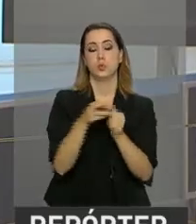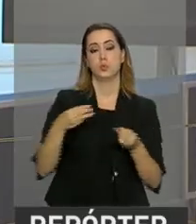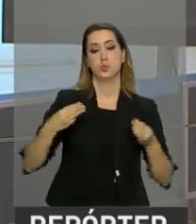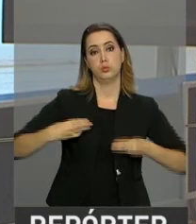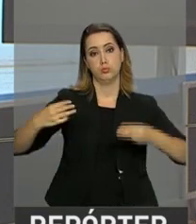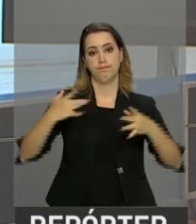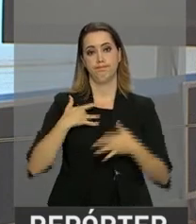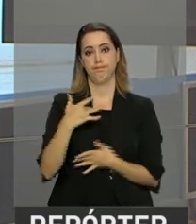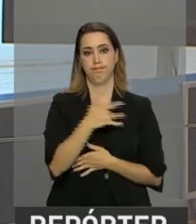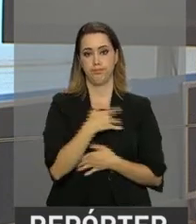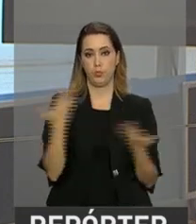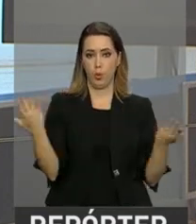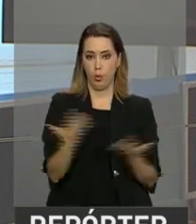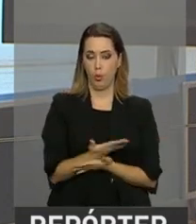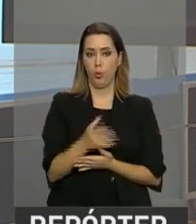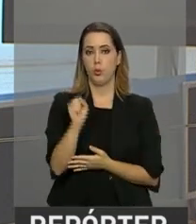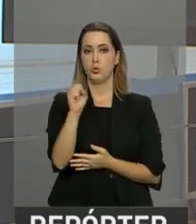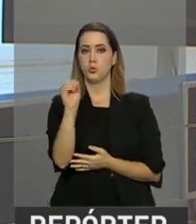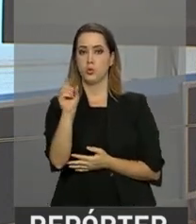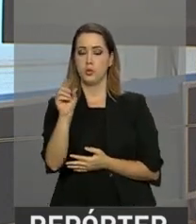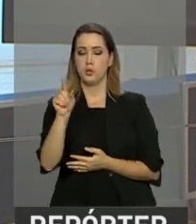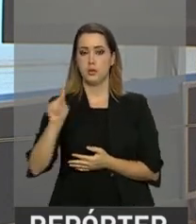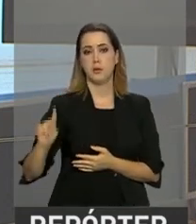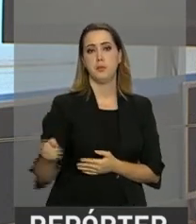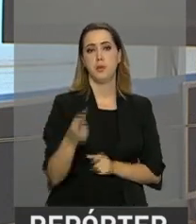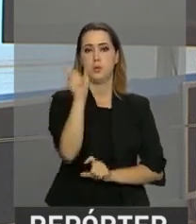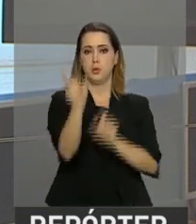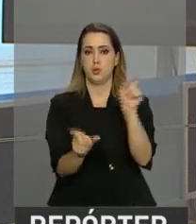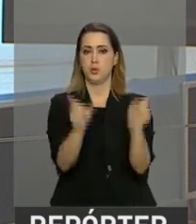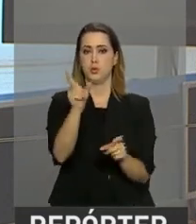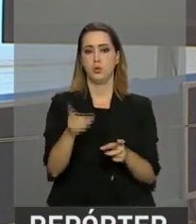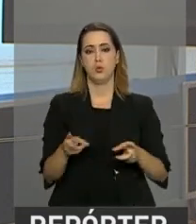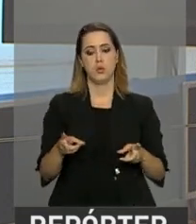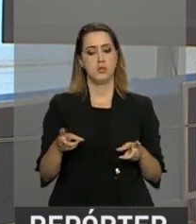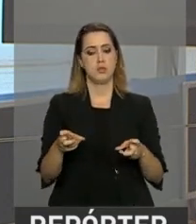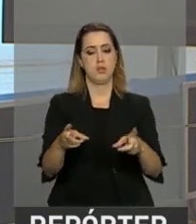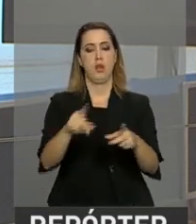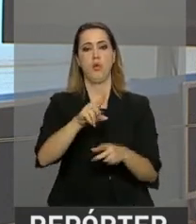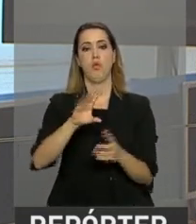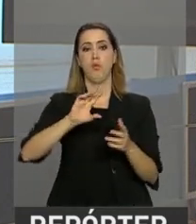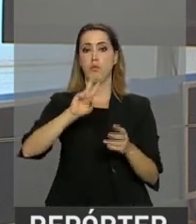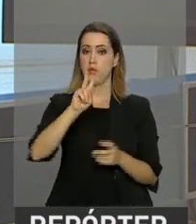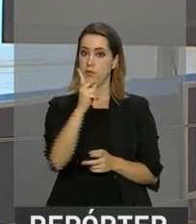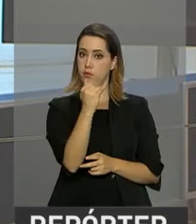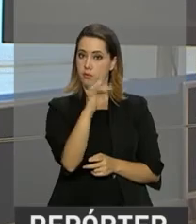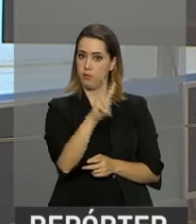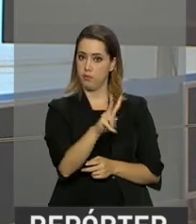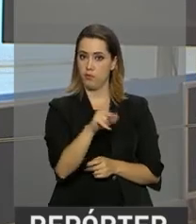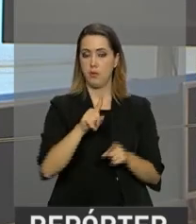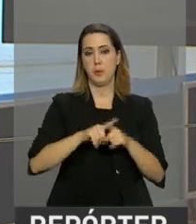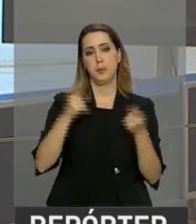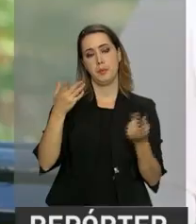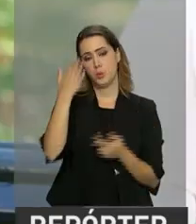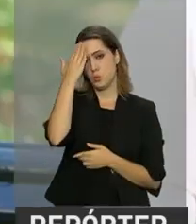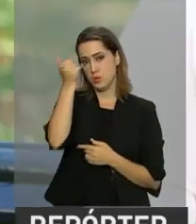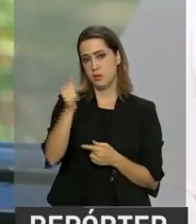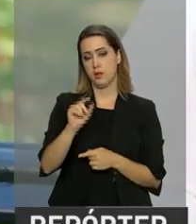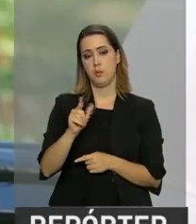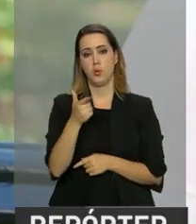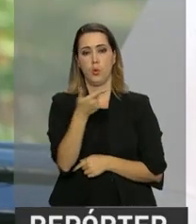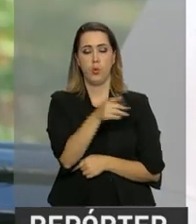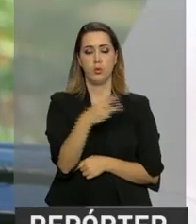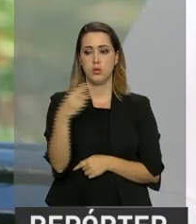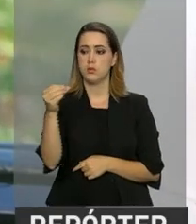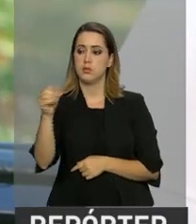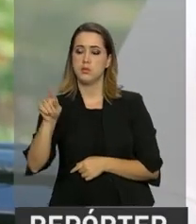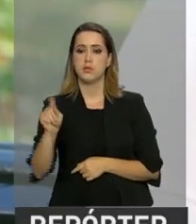80 mil brasileiros têm o vírus, mas não sabem. Outros 300 mil sabem que têm o vírus, mas não estão em tratamento.